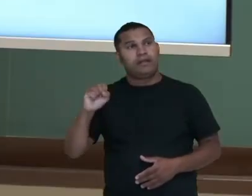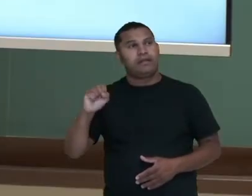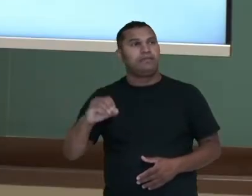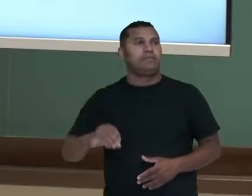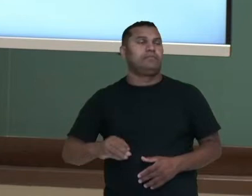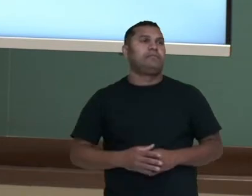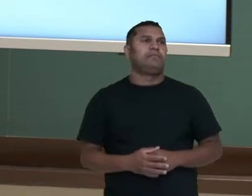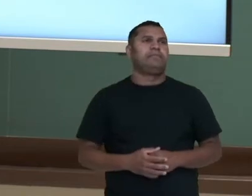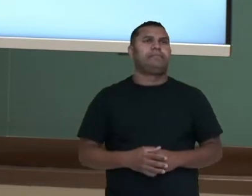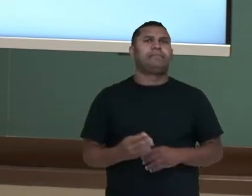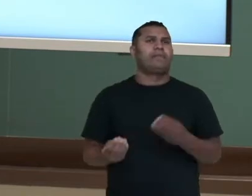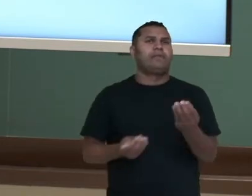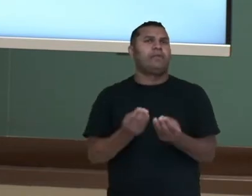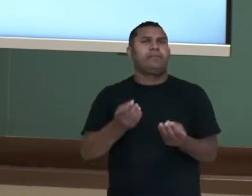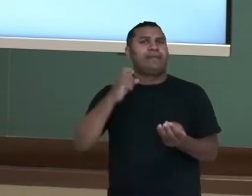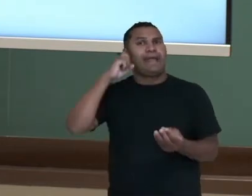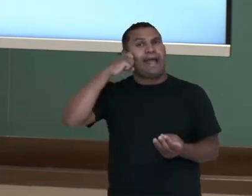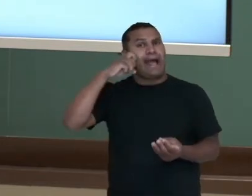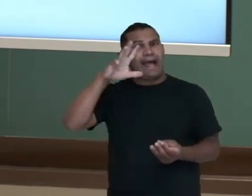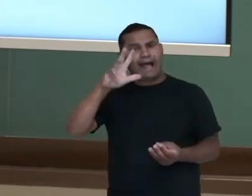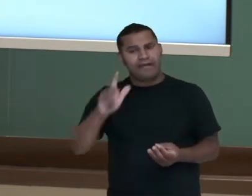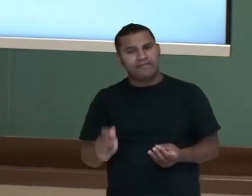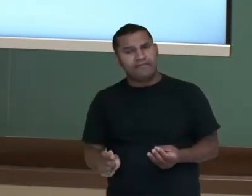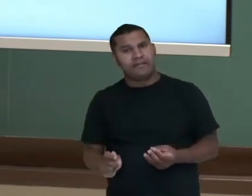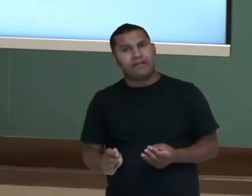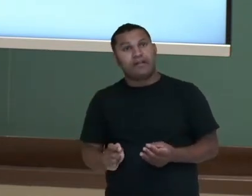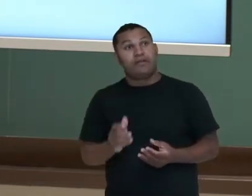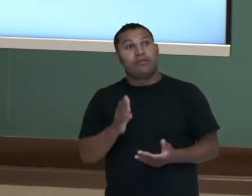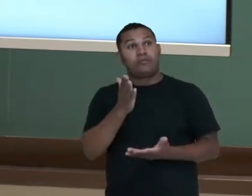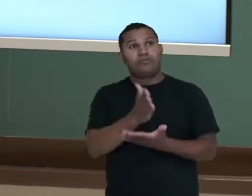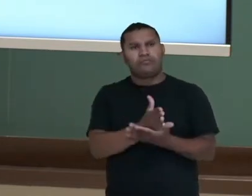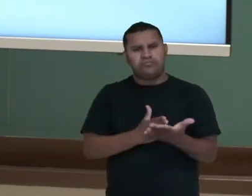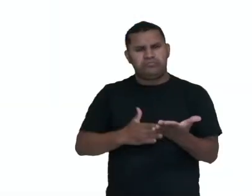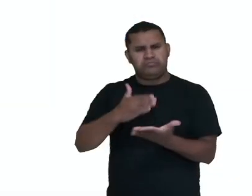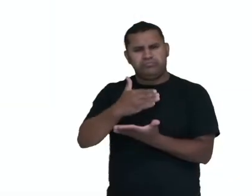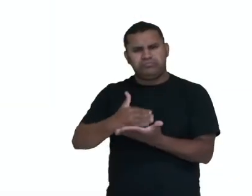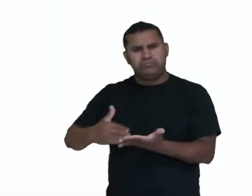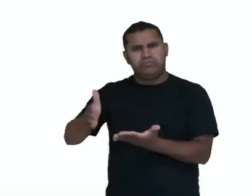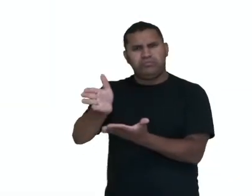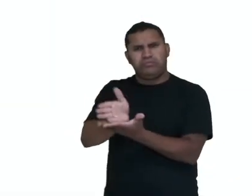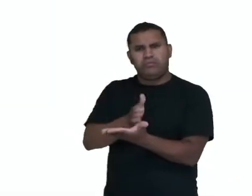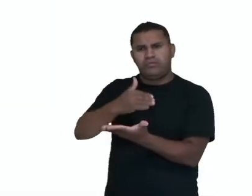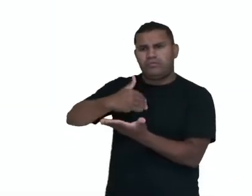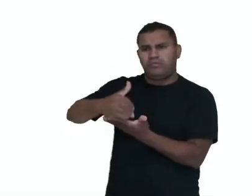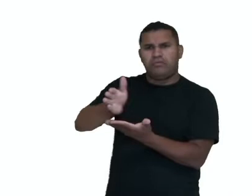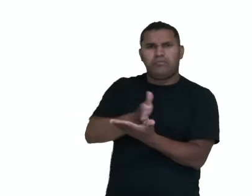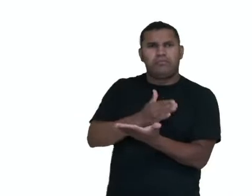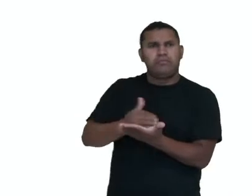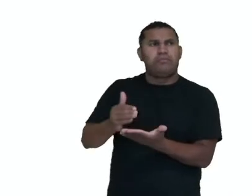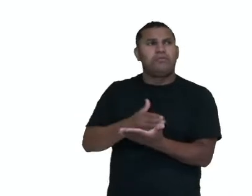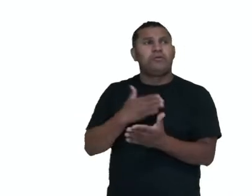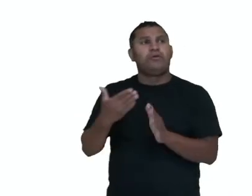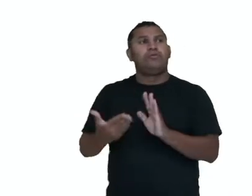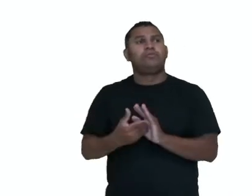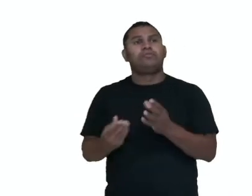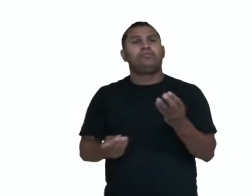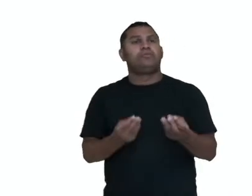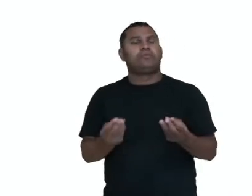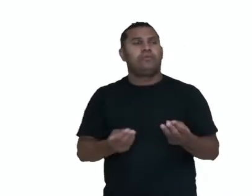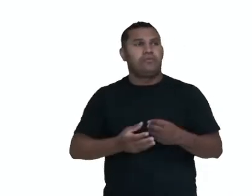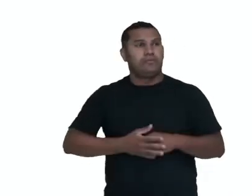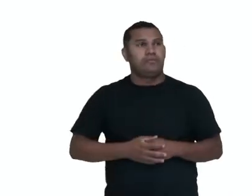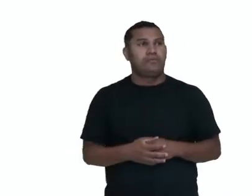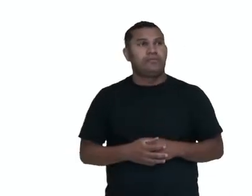como ficou o mapa da África com essa partilha, Então vejam aqui em azul grande parte do